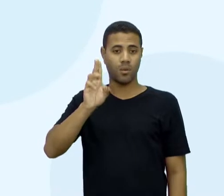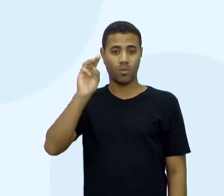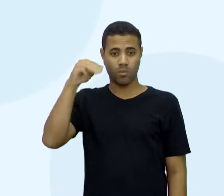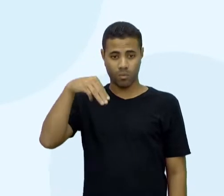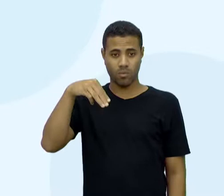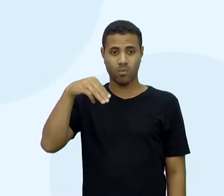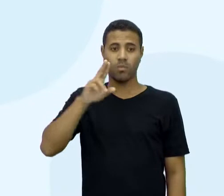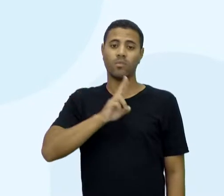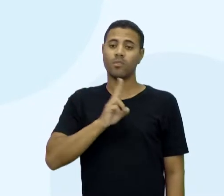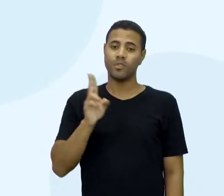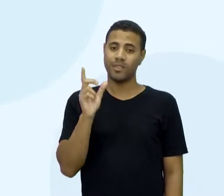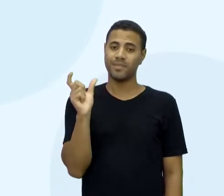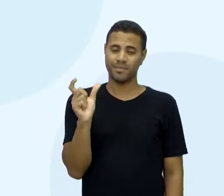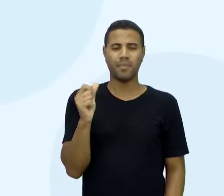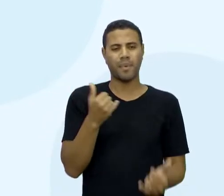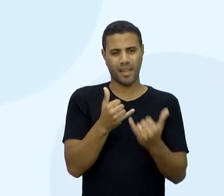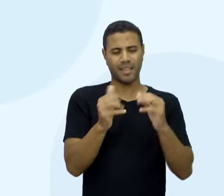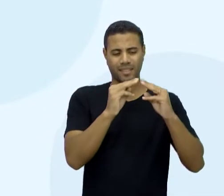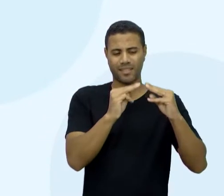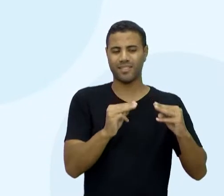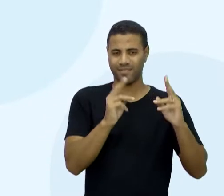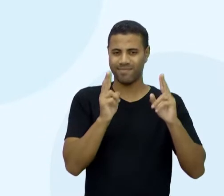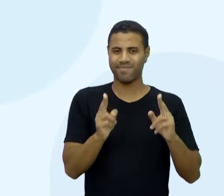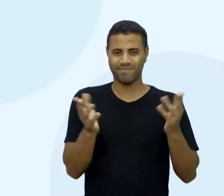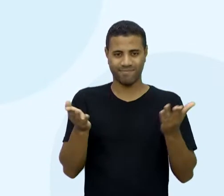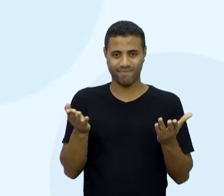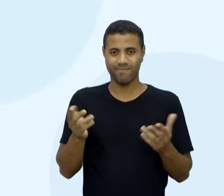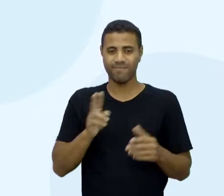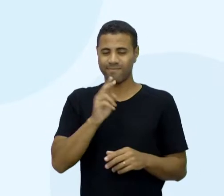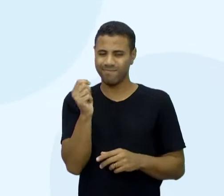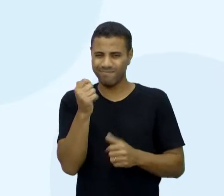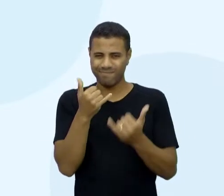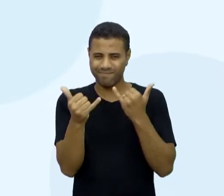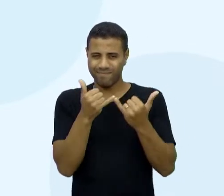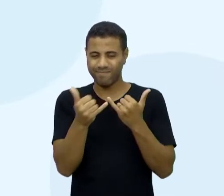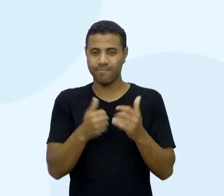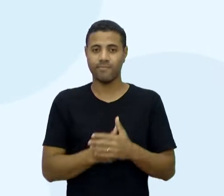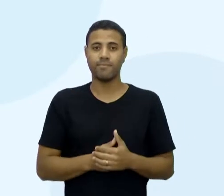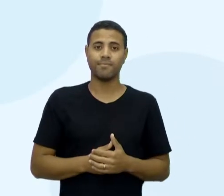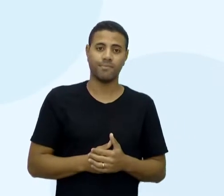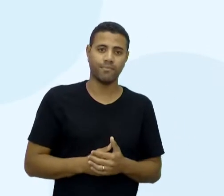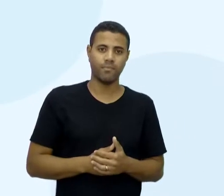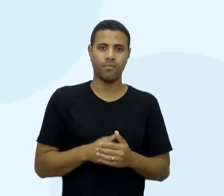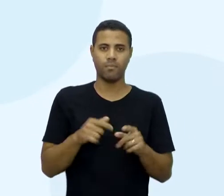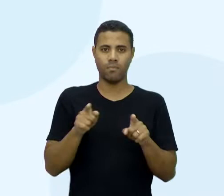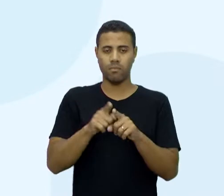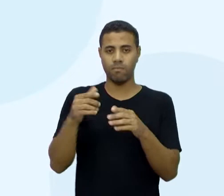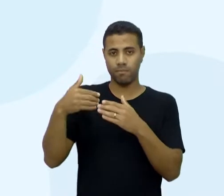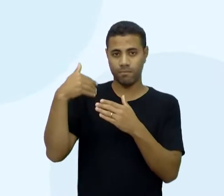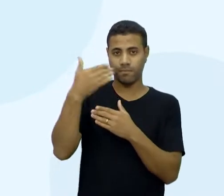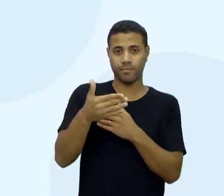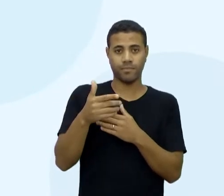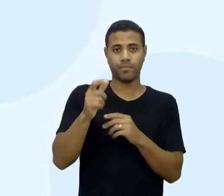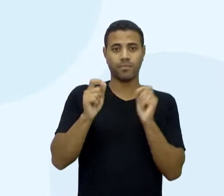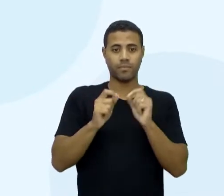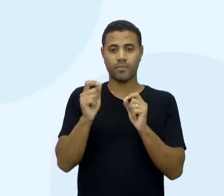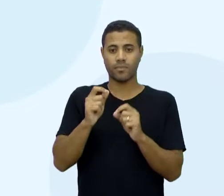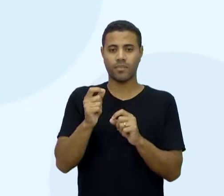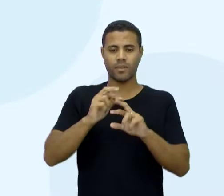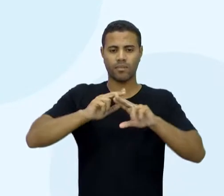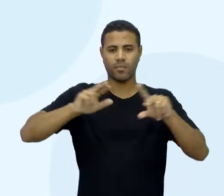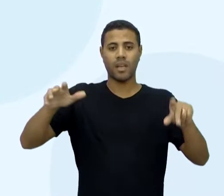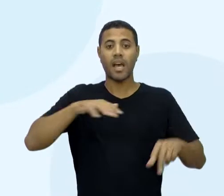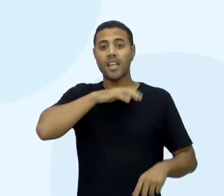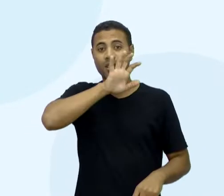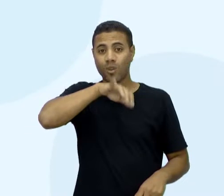tem nos dias atuais, tá? E nessa biblioteca nós também tínhamos um jardim zoológico, tá? Com várias